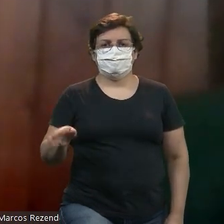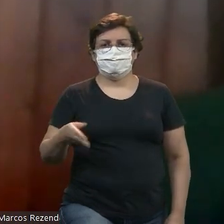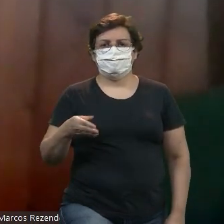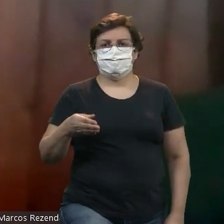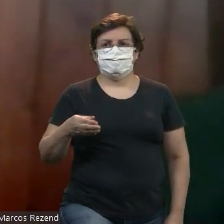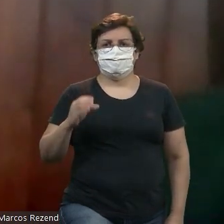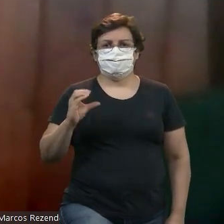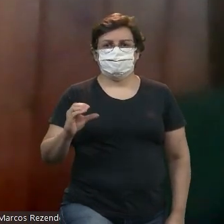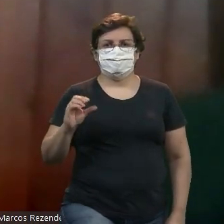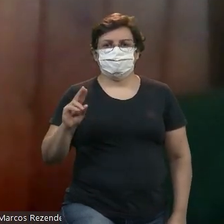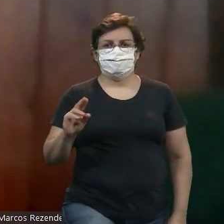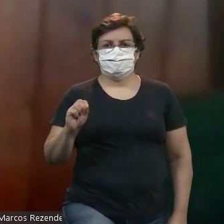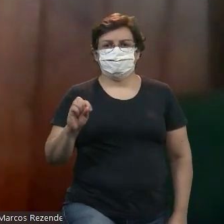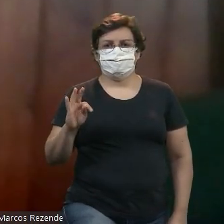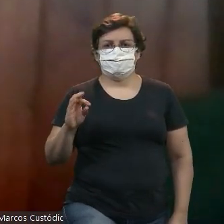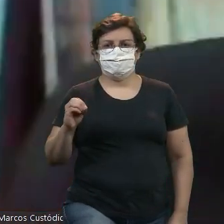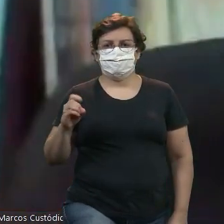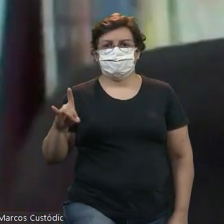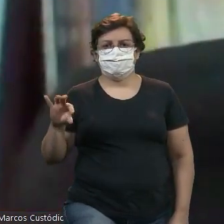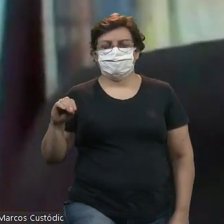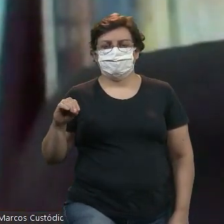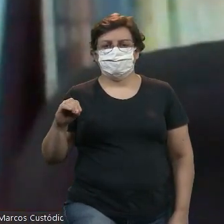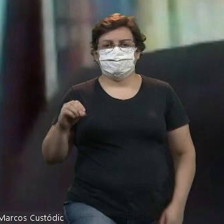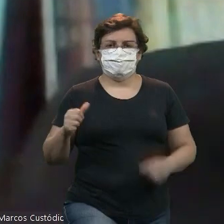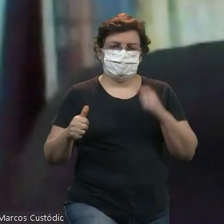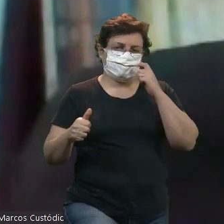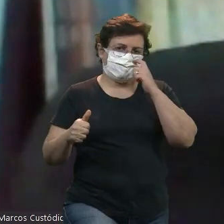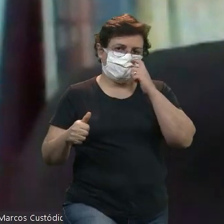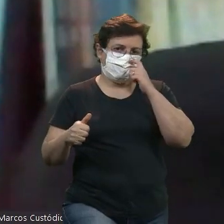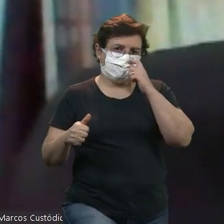Vereador Marcos Custódio. Sim.